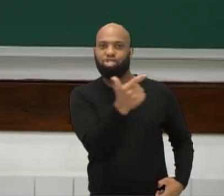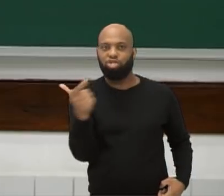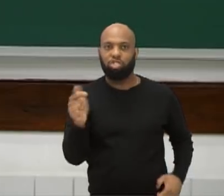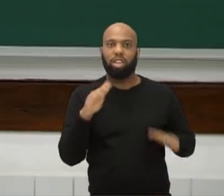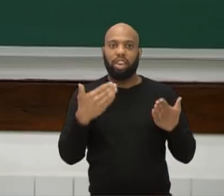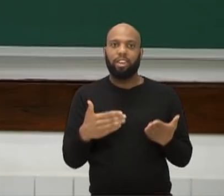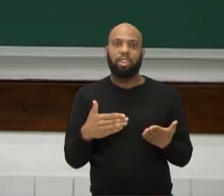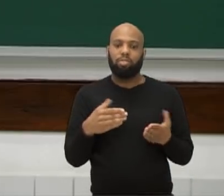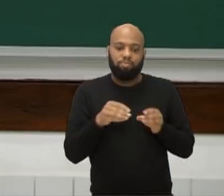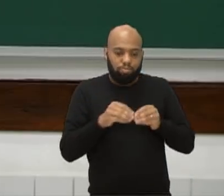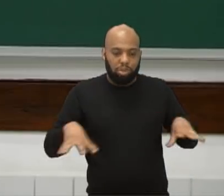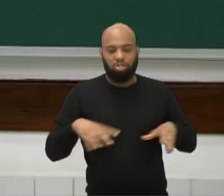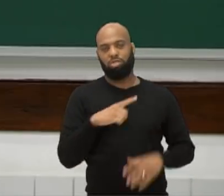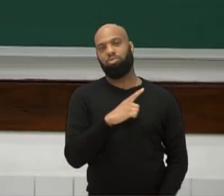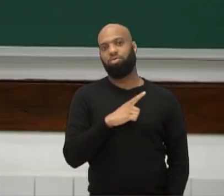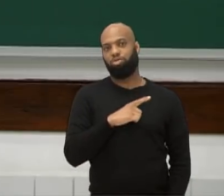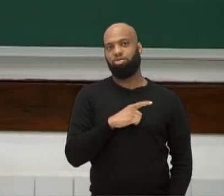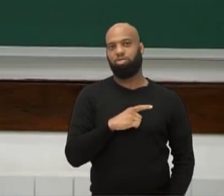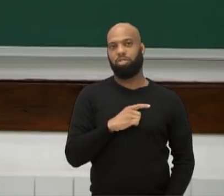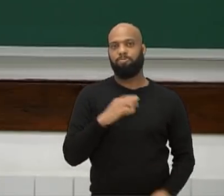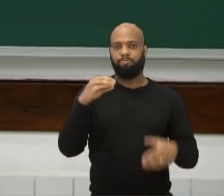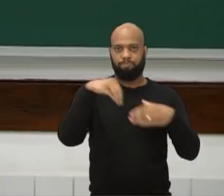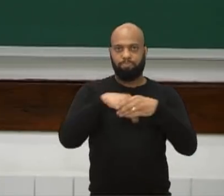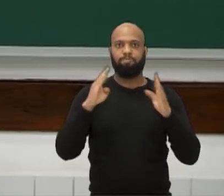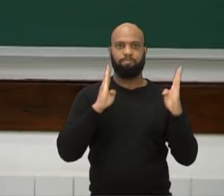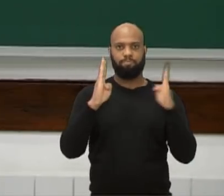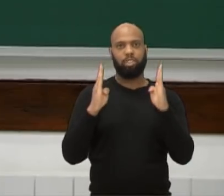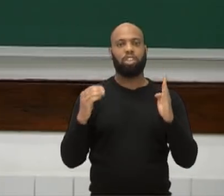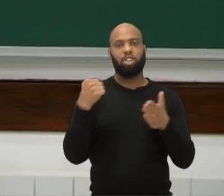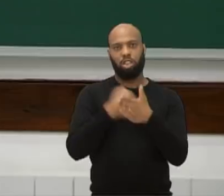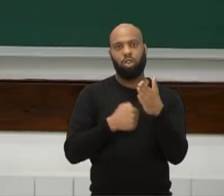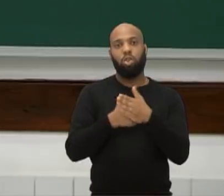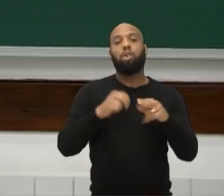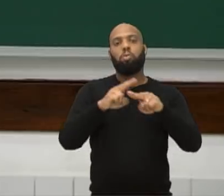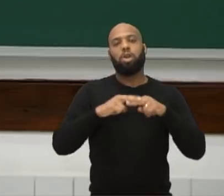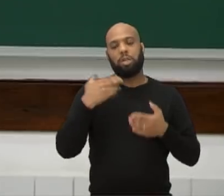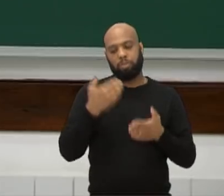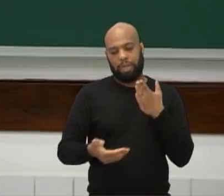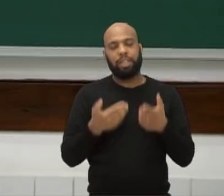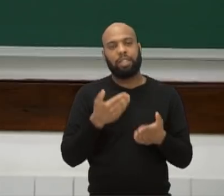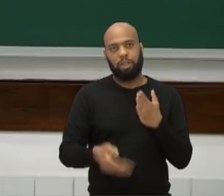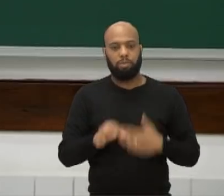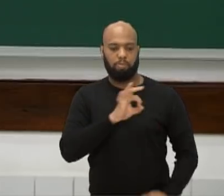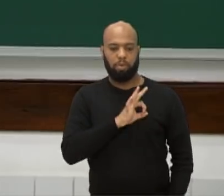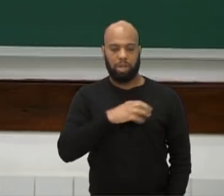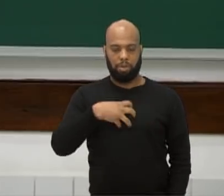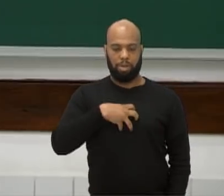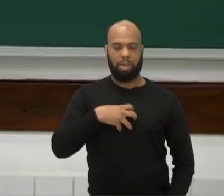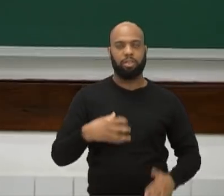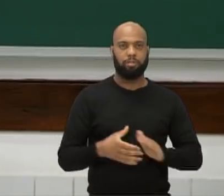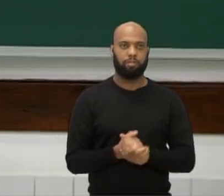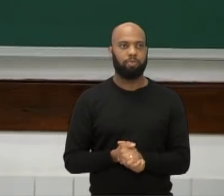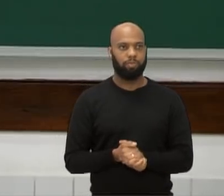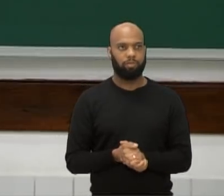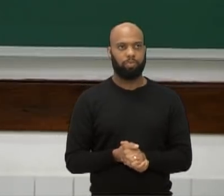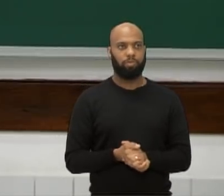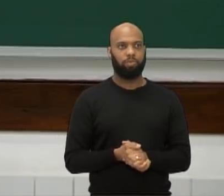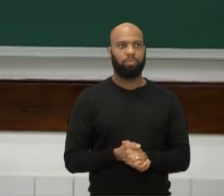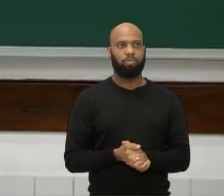colocava em desvantagem na luta e por isso foram vencidos pela polícia baiana.